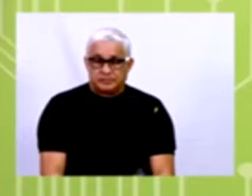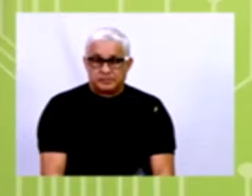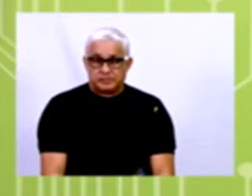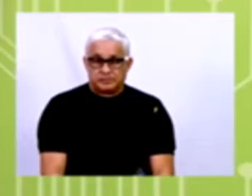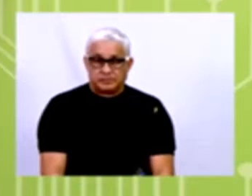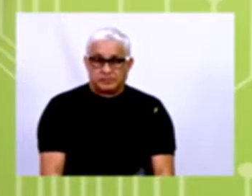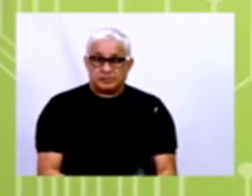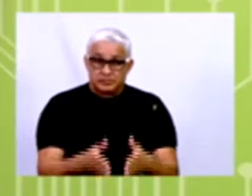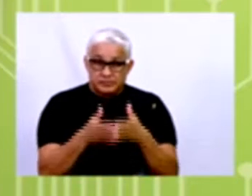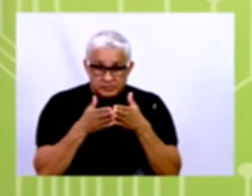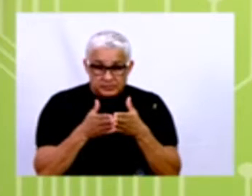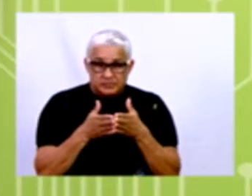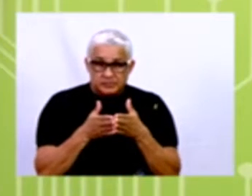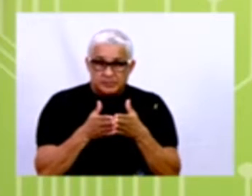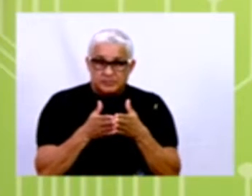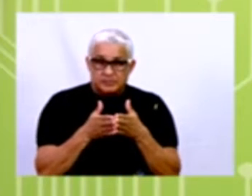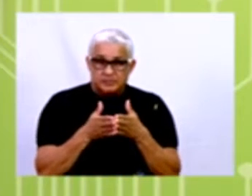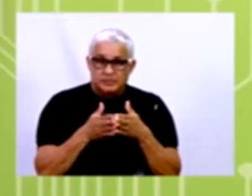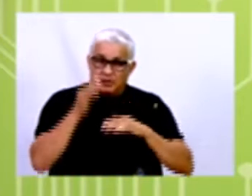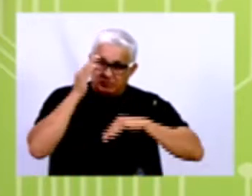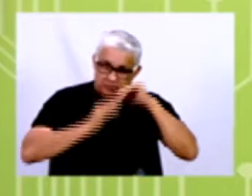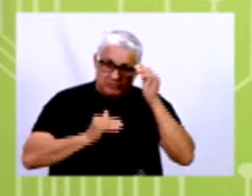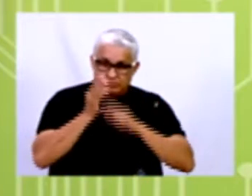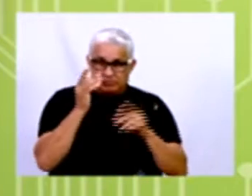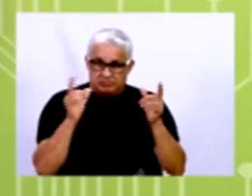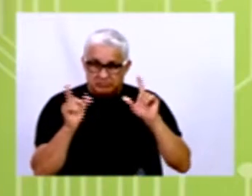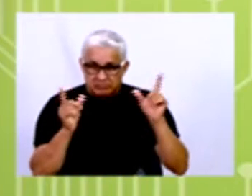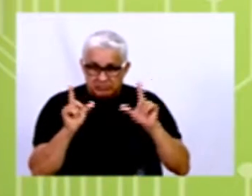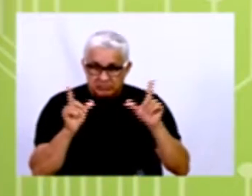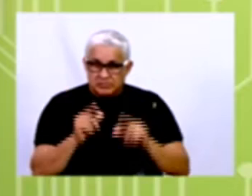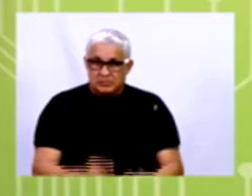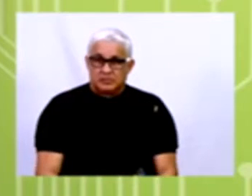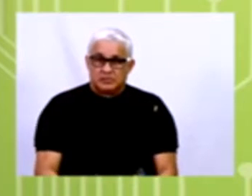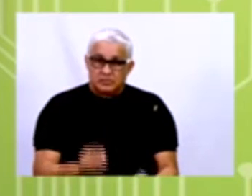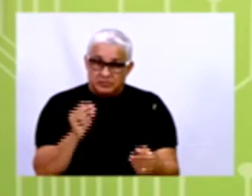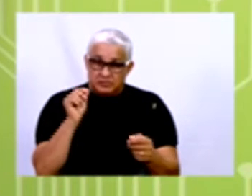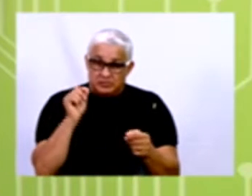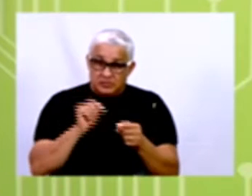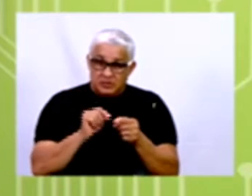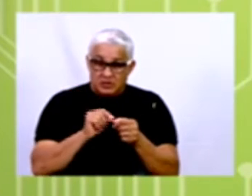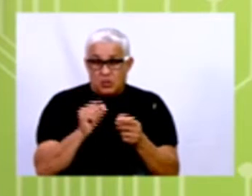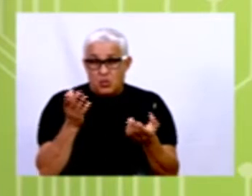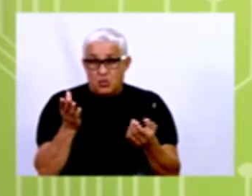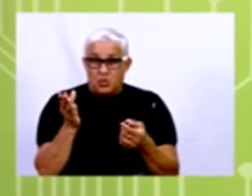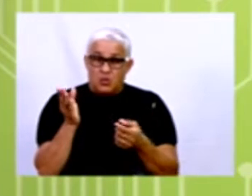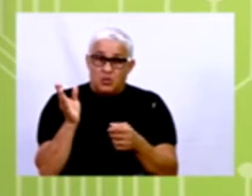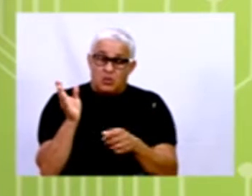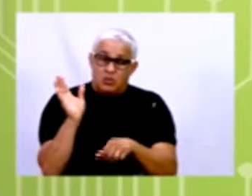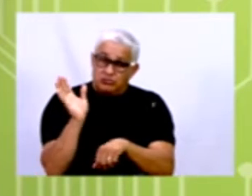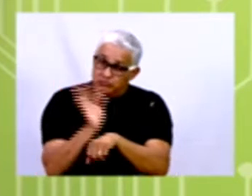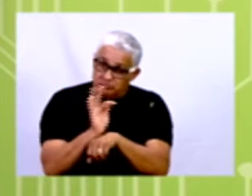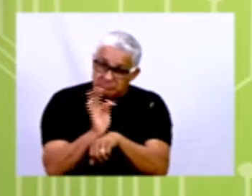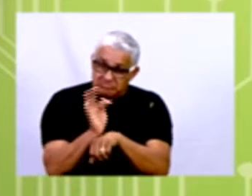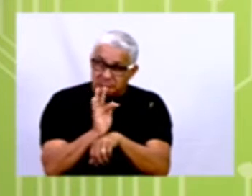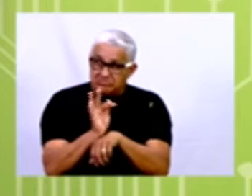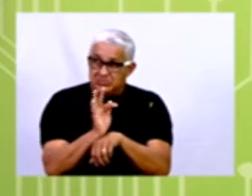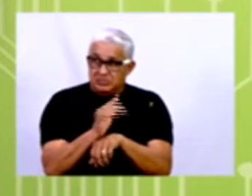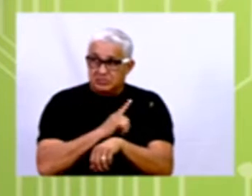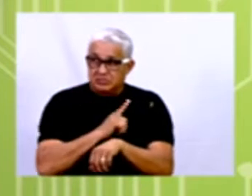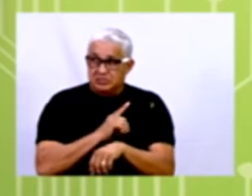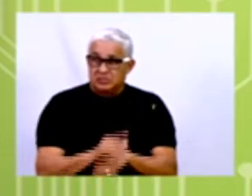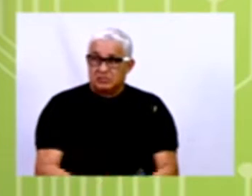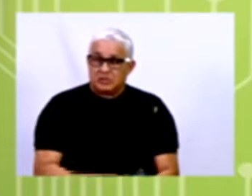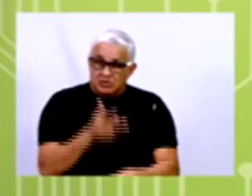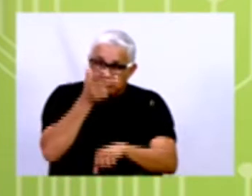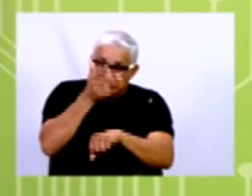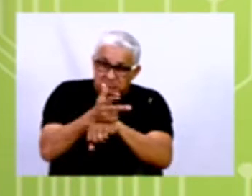nós pedimos à produção para que realizasse uma externa, um vídeo, contendo um